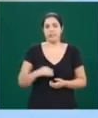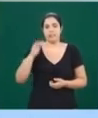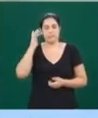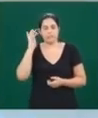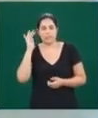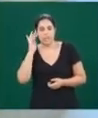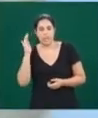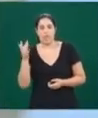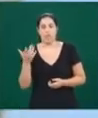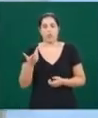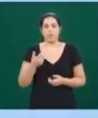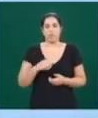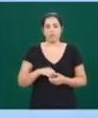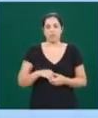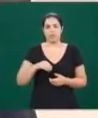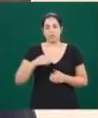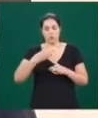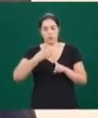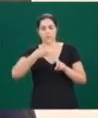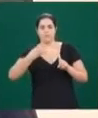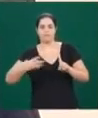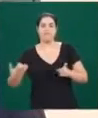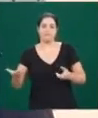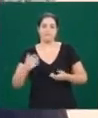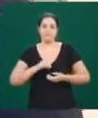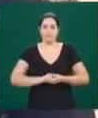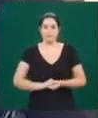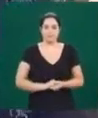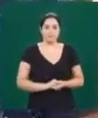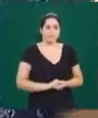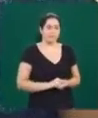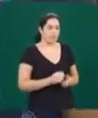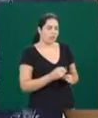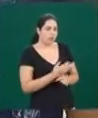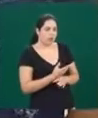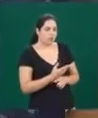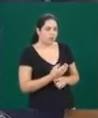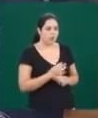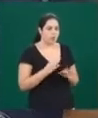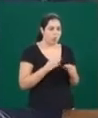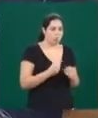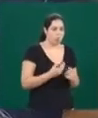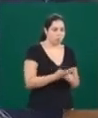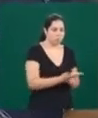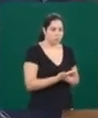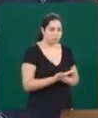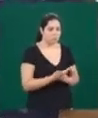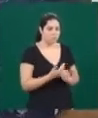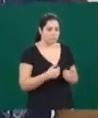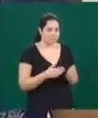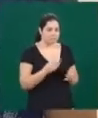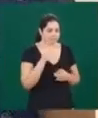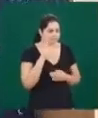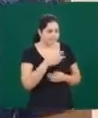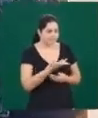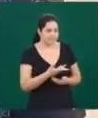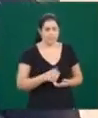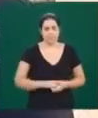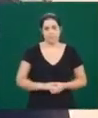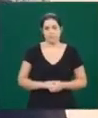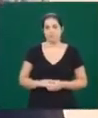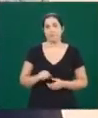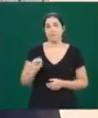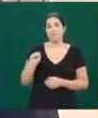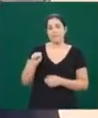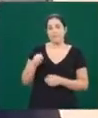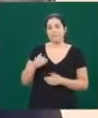quirino os movimentos lgbt a gente encerrar então todo mundo convidado para a abertura nesta sexta-feira é é a abertura será às